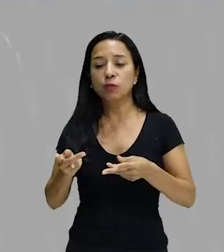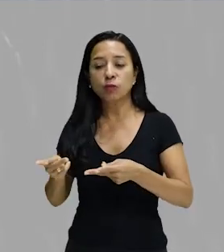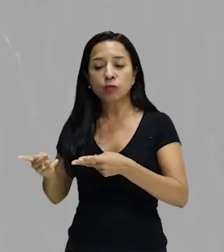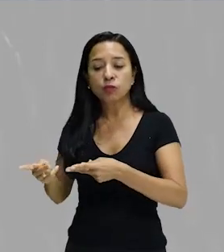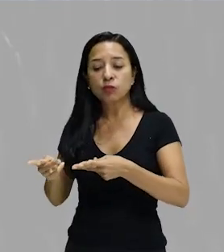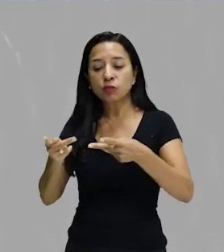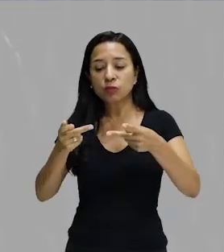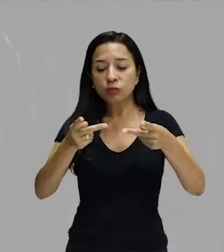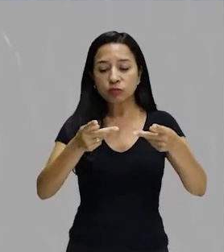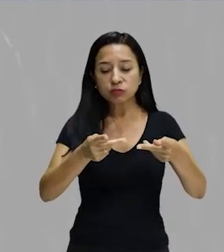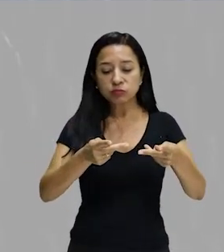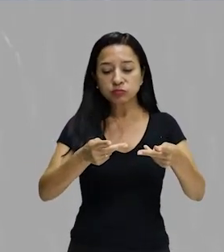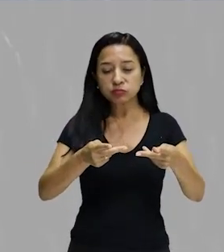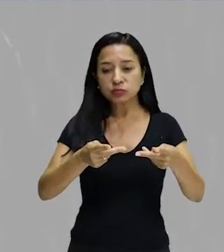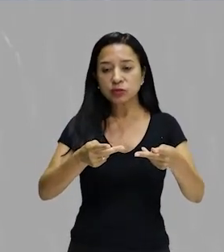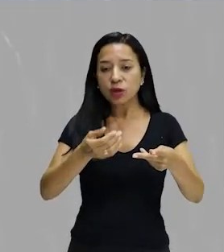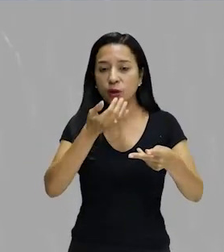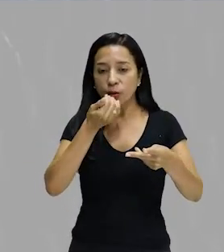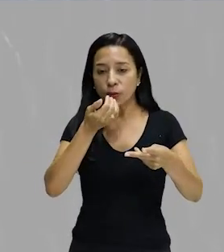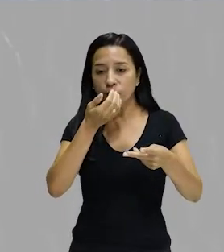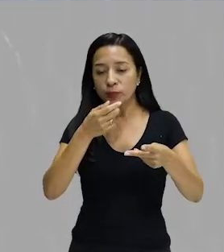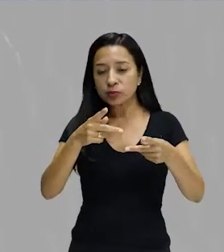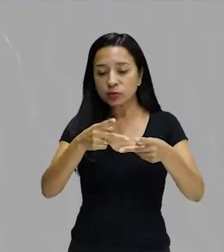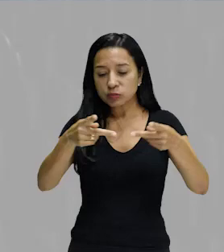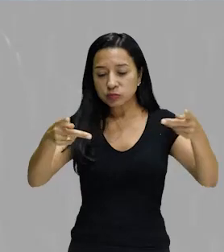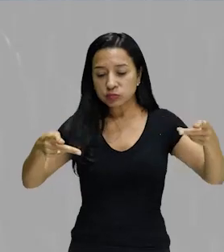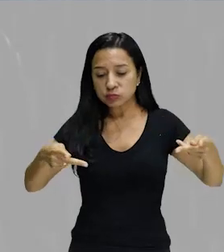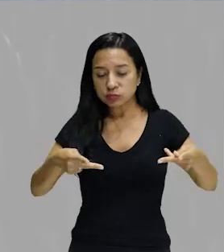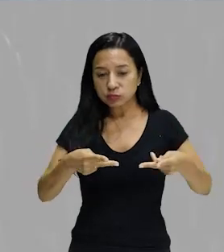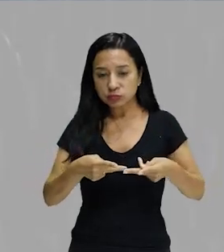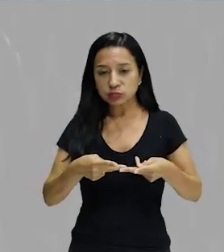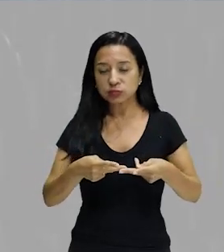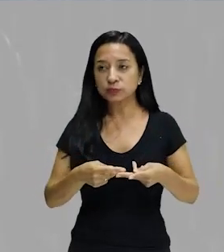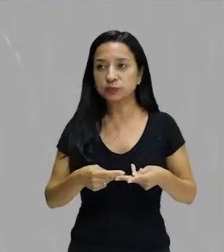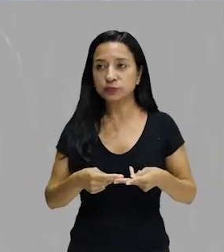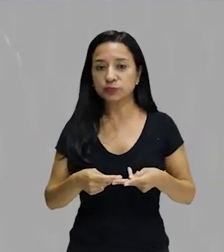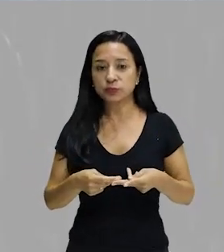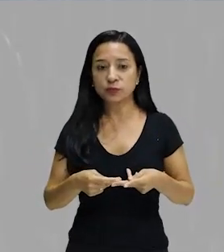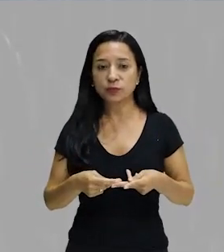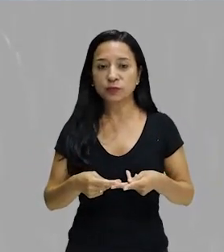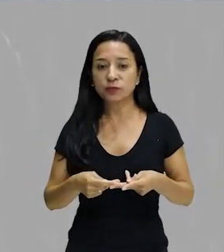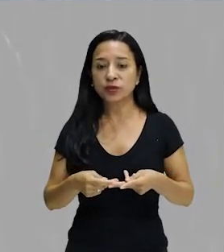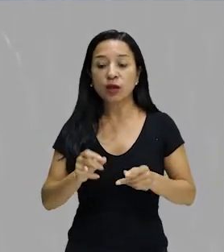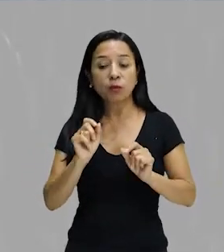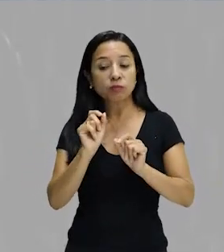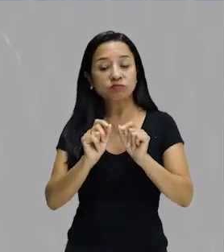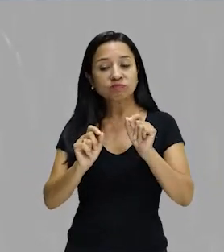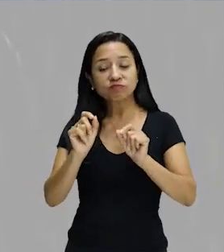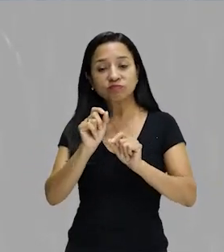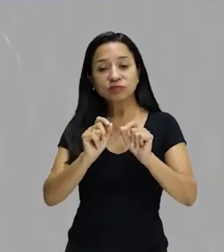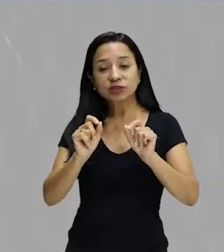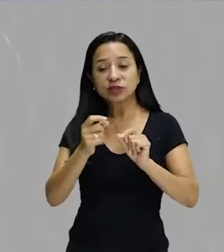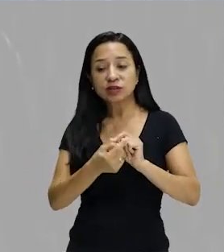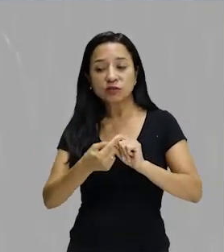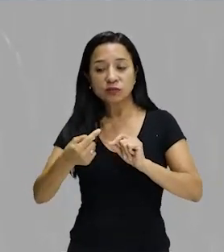no prato, porque quem coloca, coloca em algum lugar. Agora, quem foi